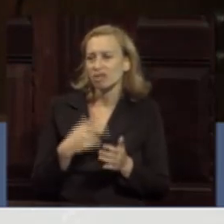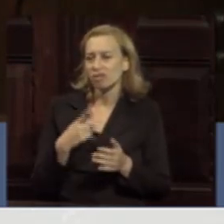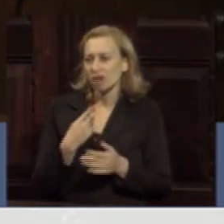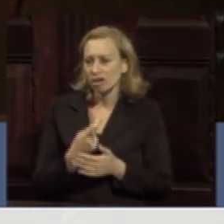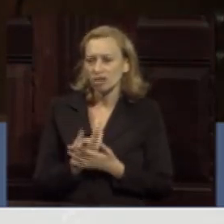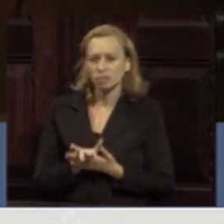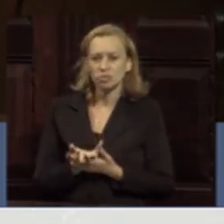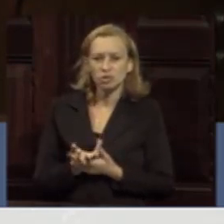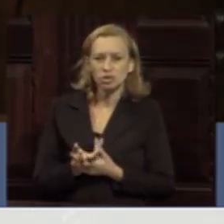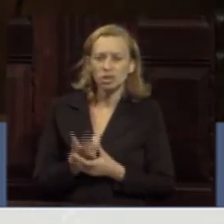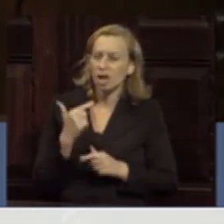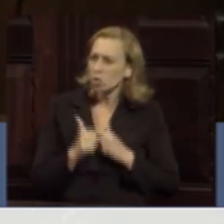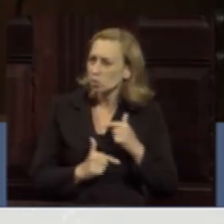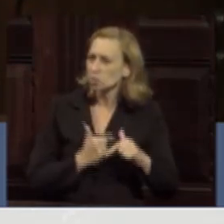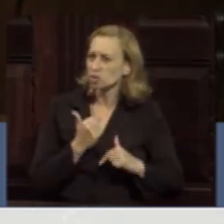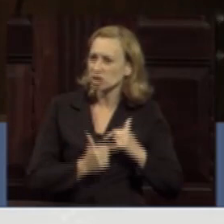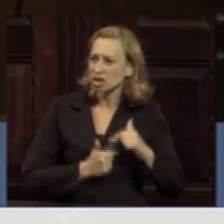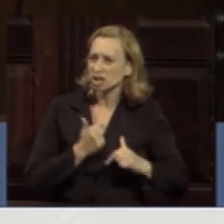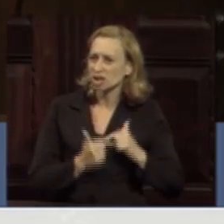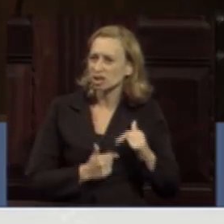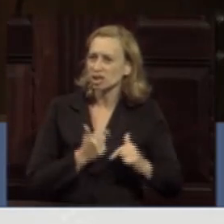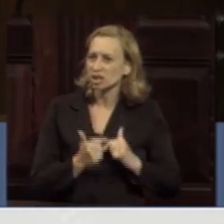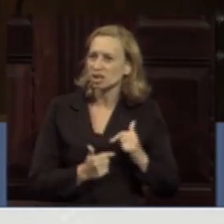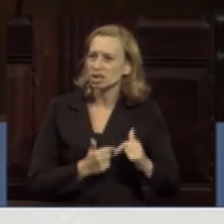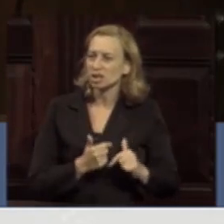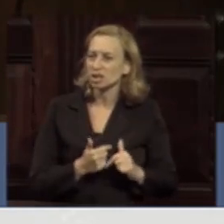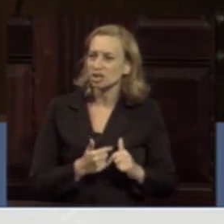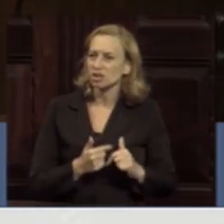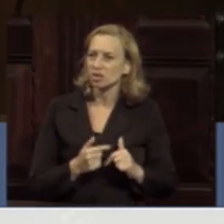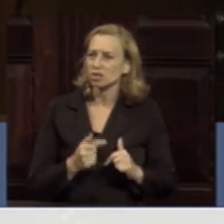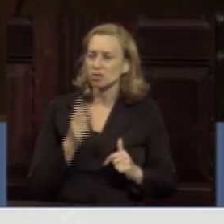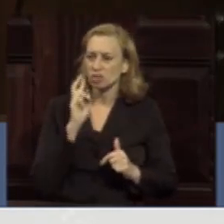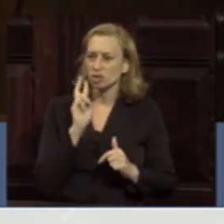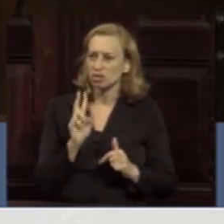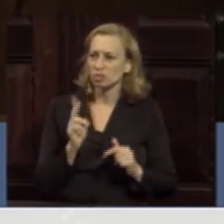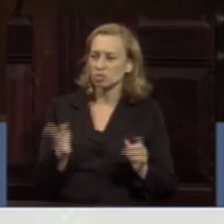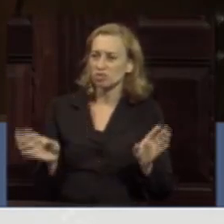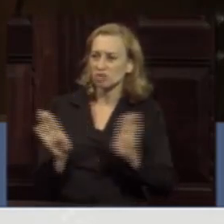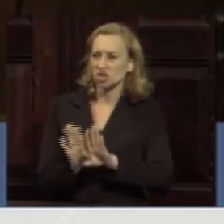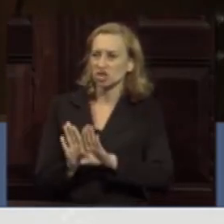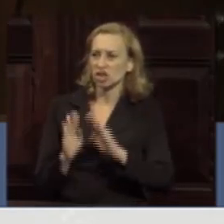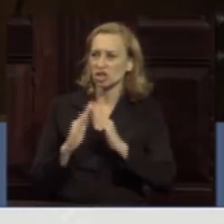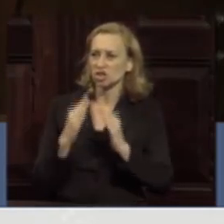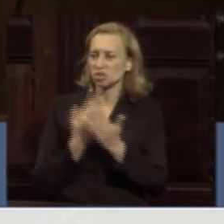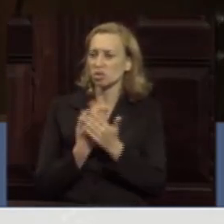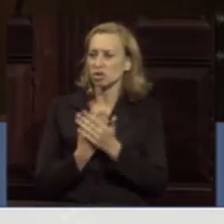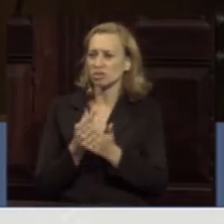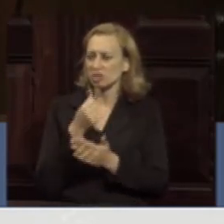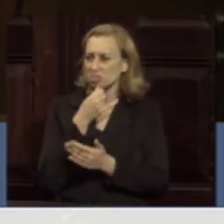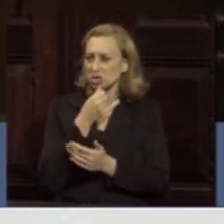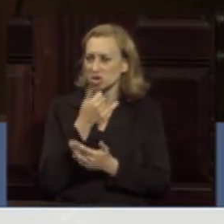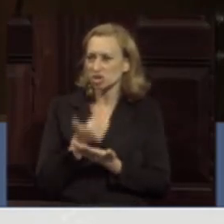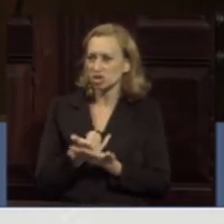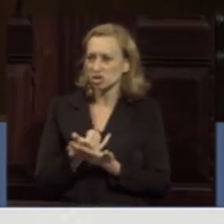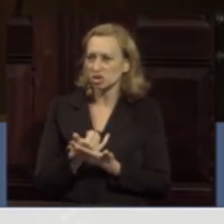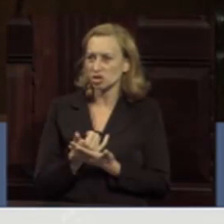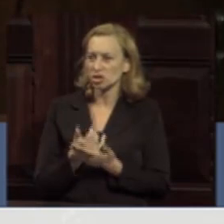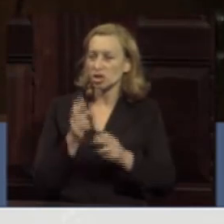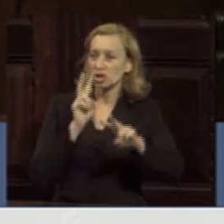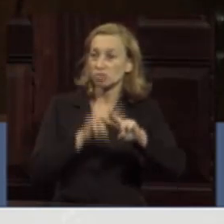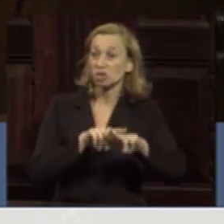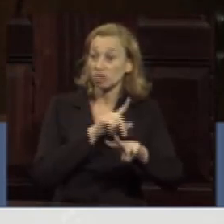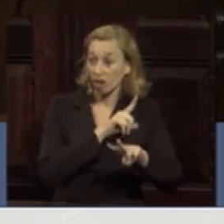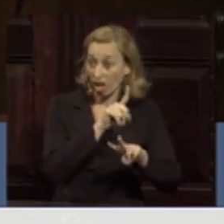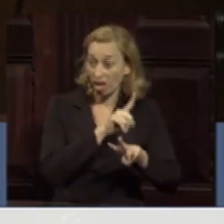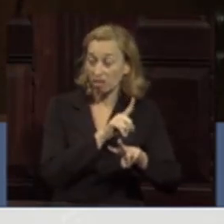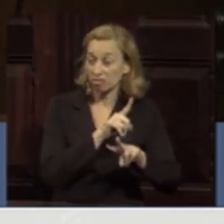colocava isso, a luta para que a gente, quando feche uma escola, a gente tem certeza que superlota os nossos presídios. Escola